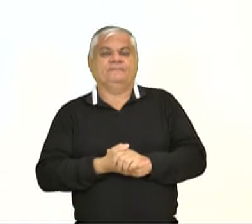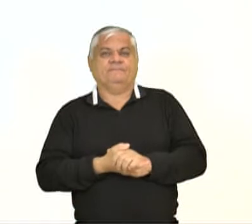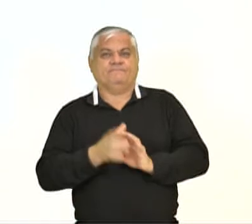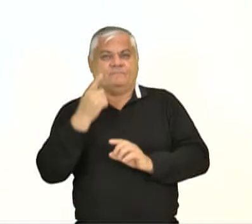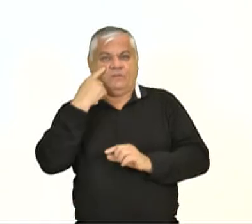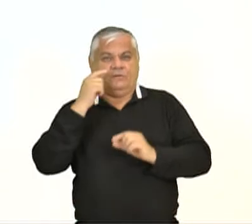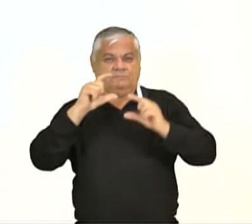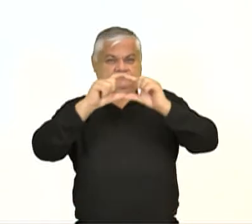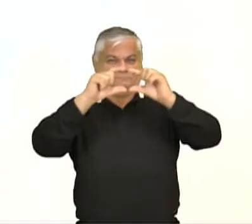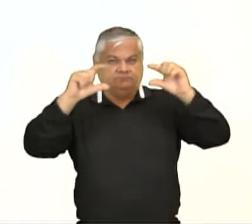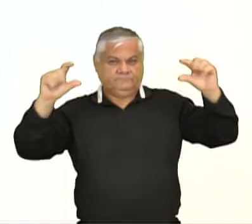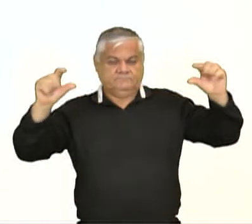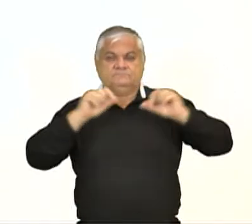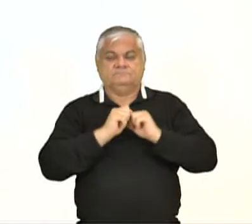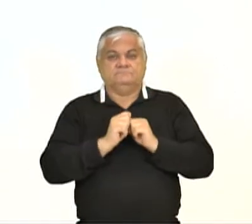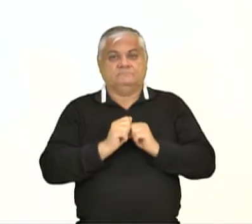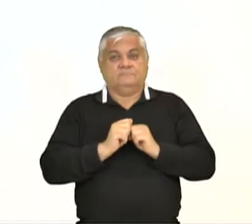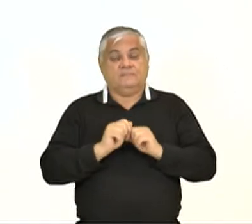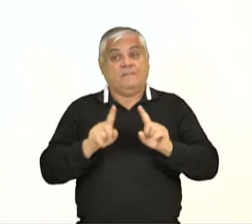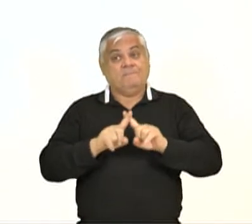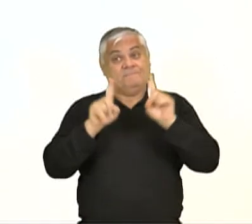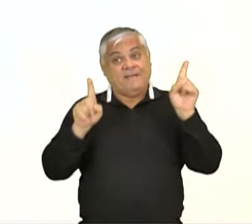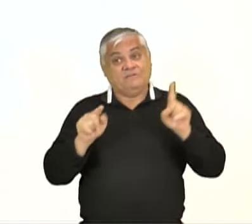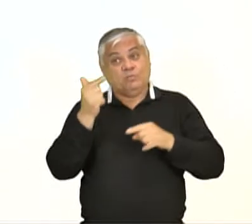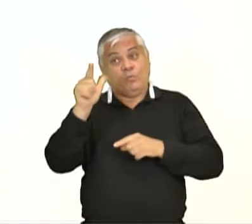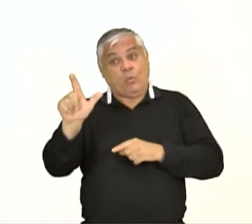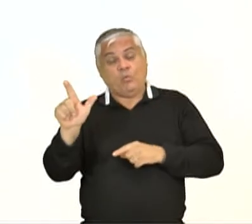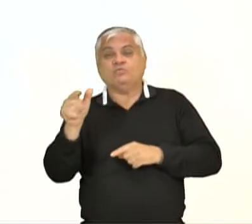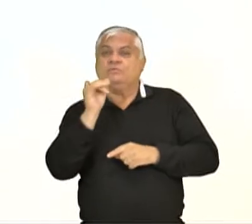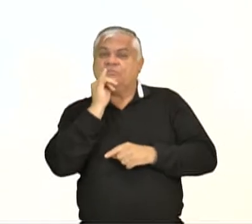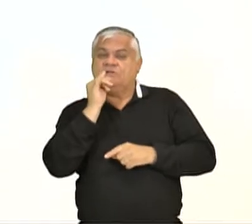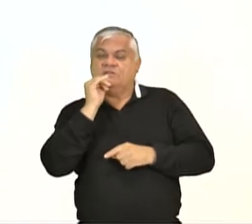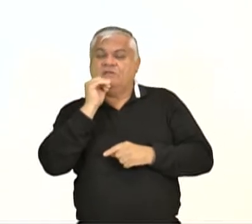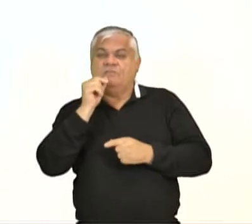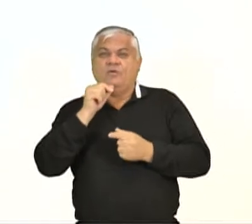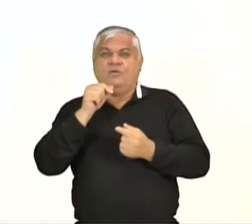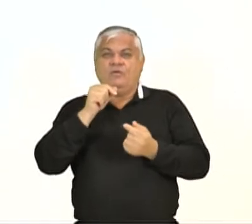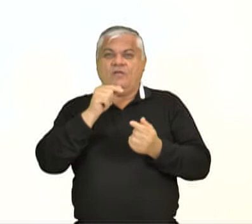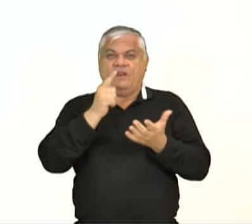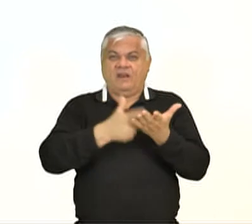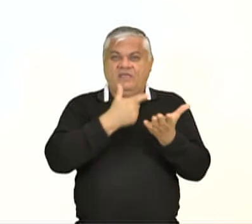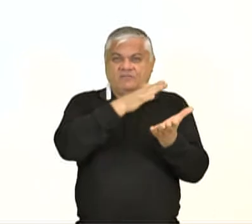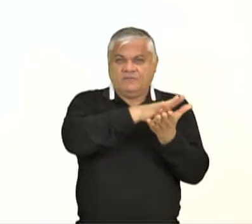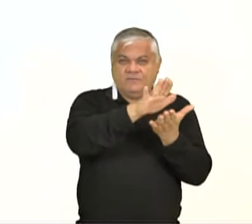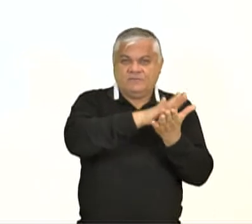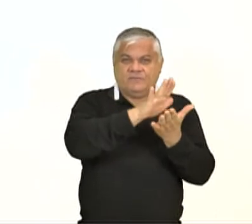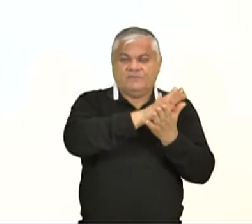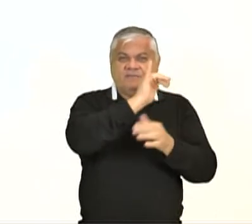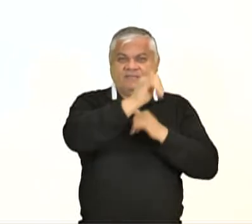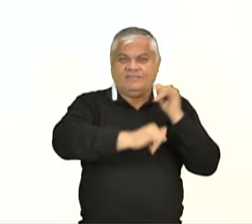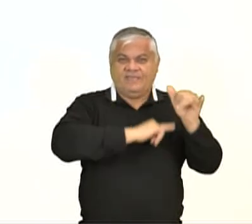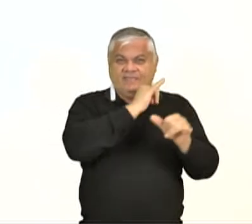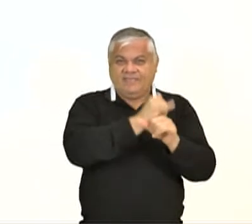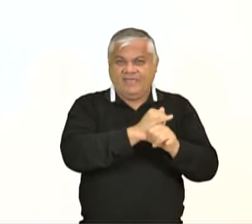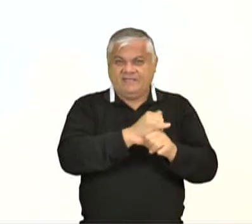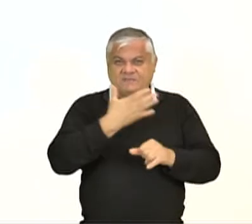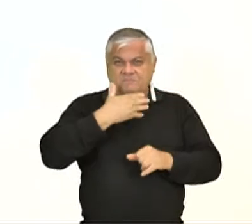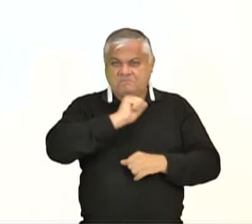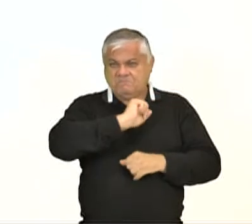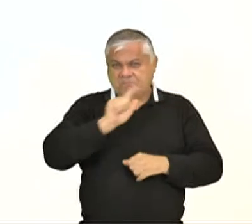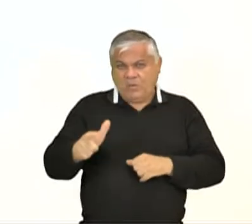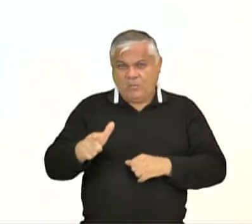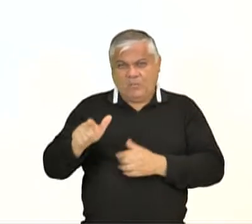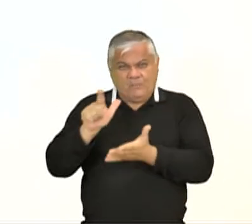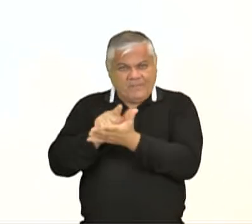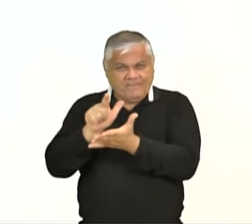aqui o fragmento. E, por outro lado, seriam os livros digitais formas superiores de leitura? Tente ler a